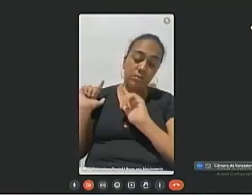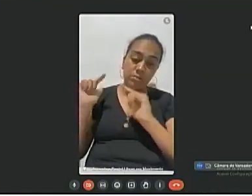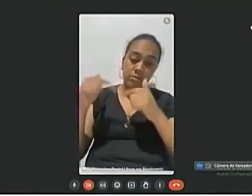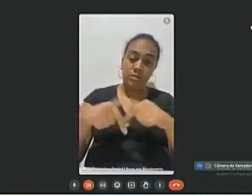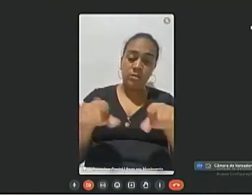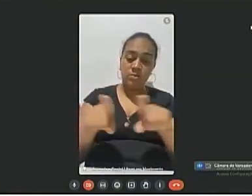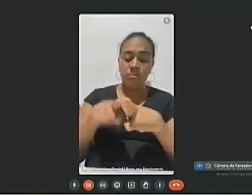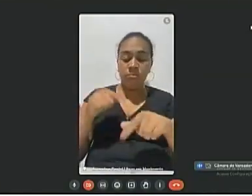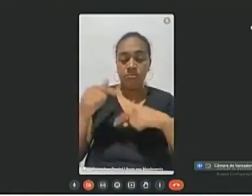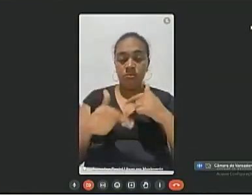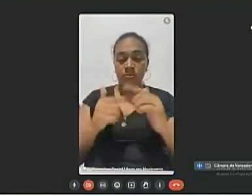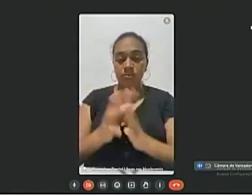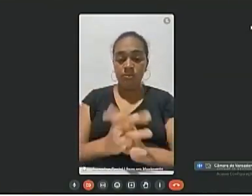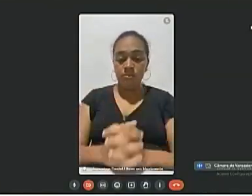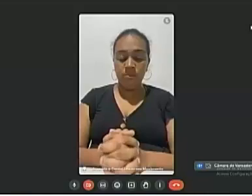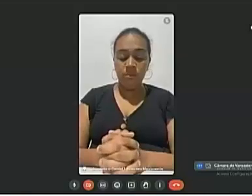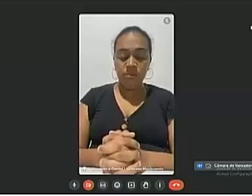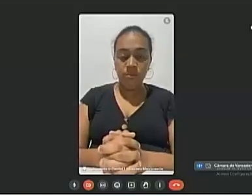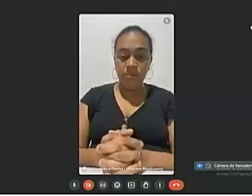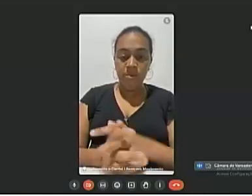obra, né? Então,